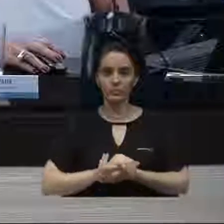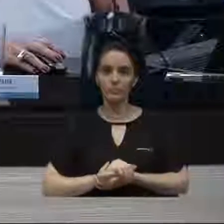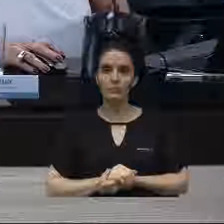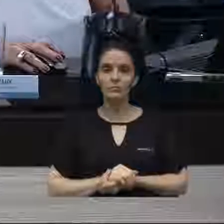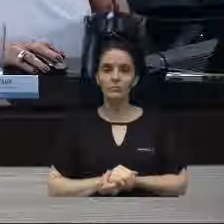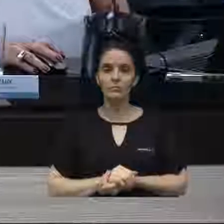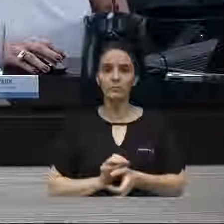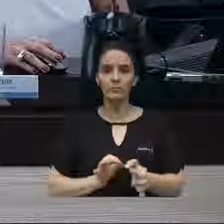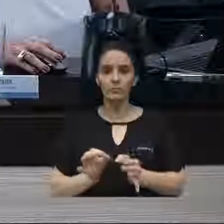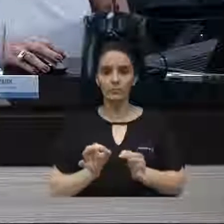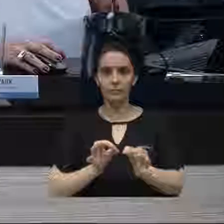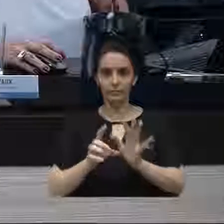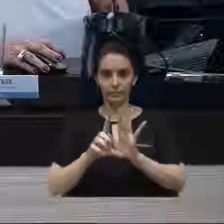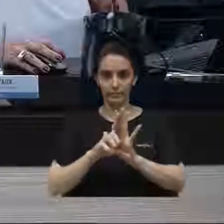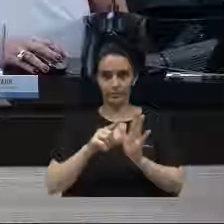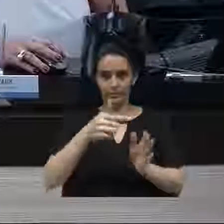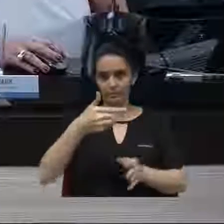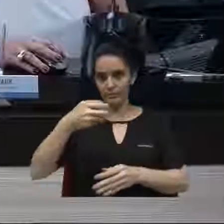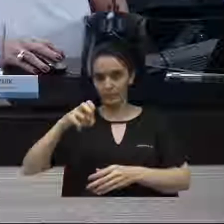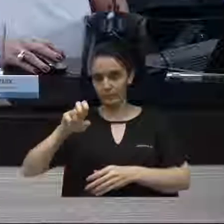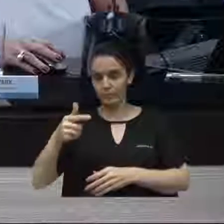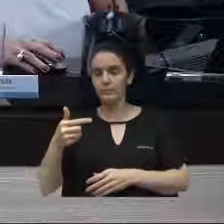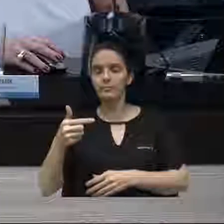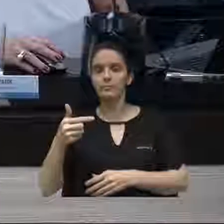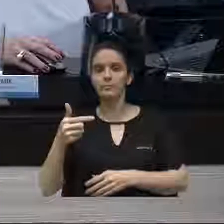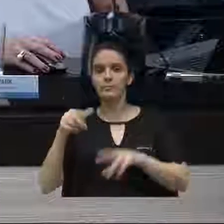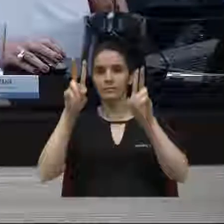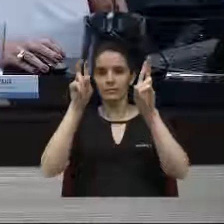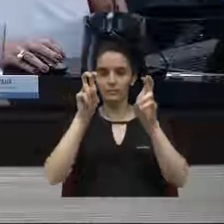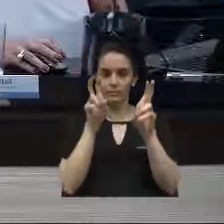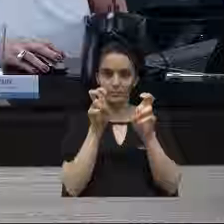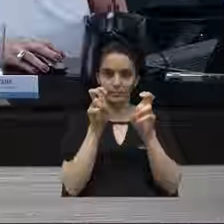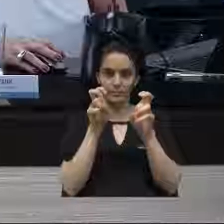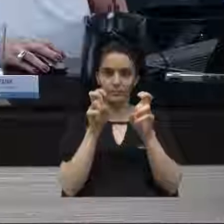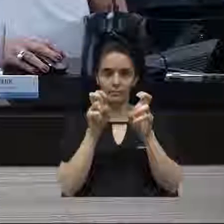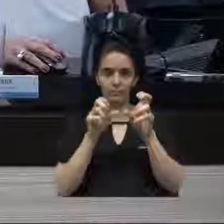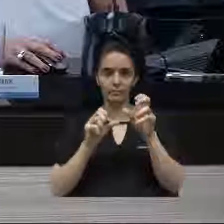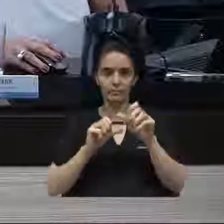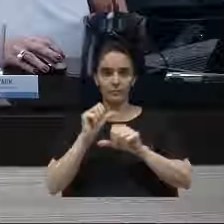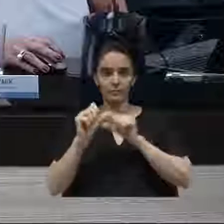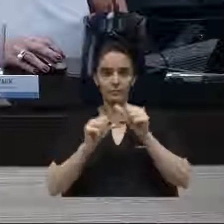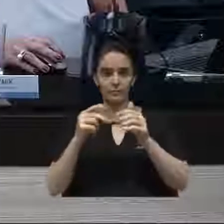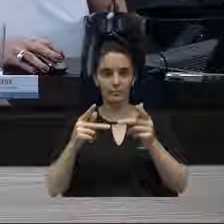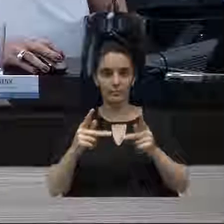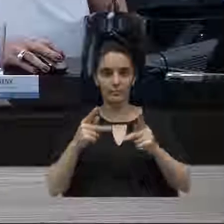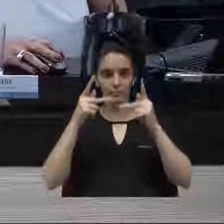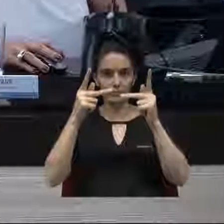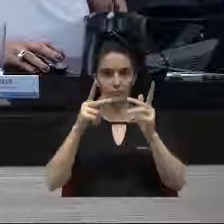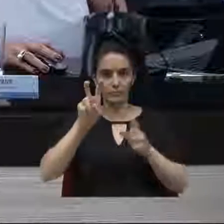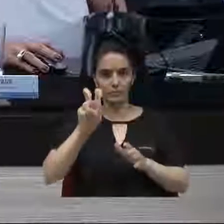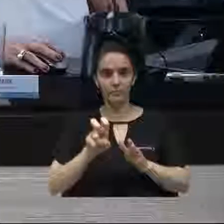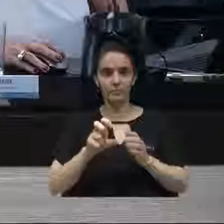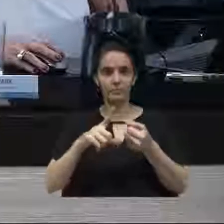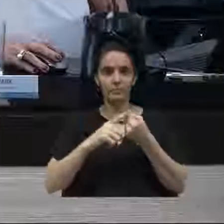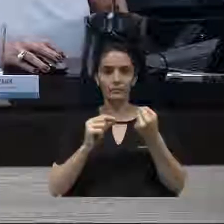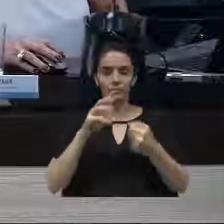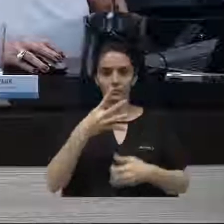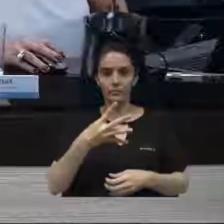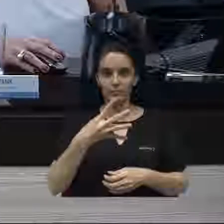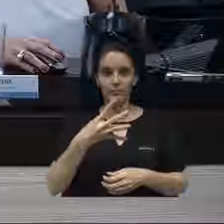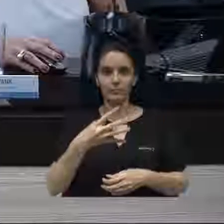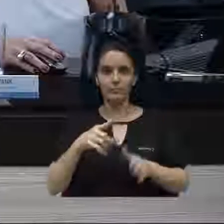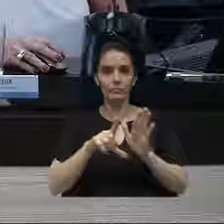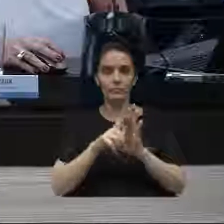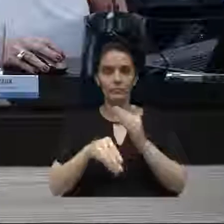competentes. Projeto de Lei 252. Assunto: modifica o parágrafo 5º do artigo 4º da